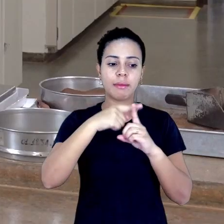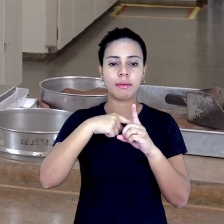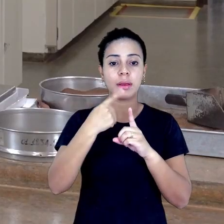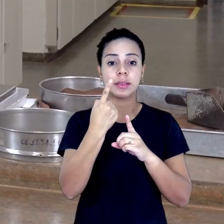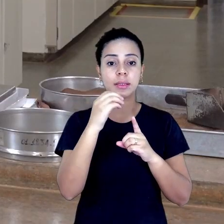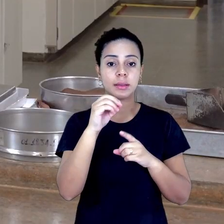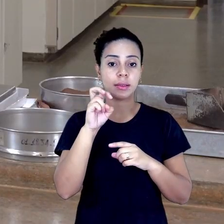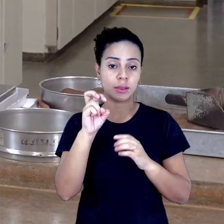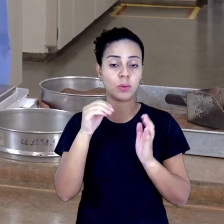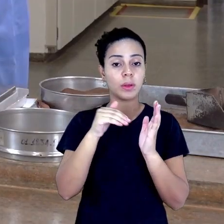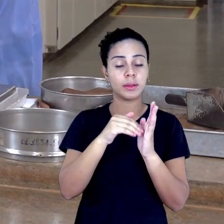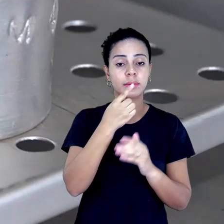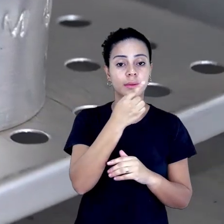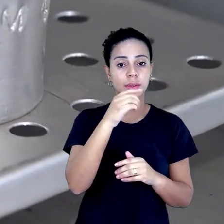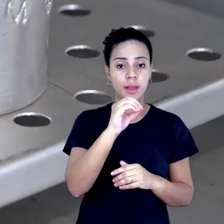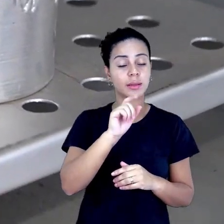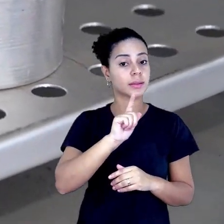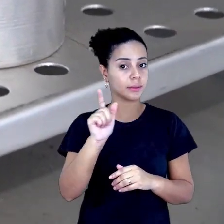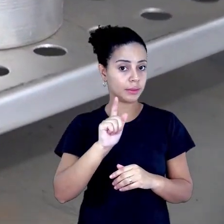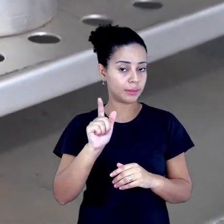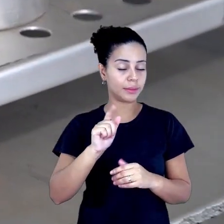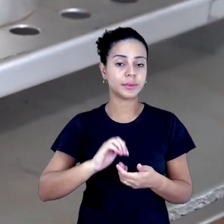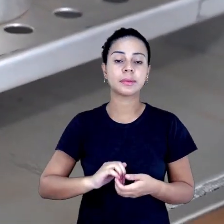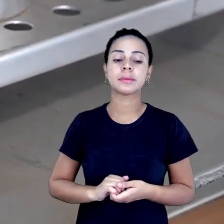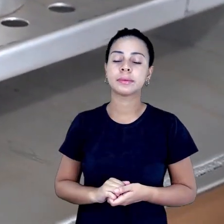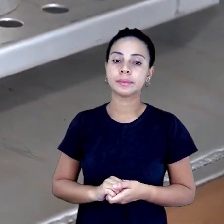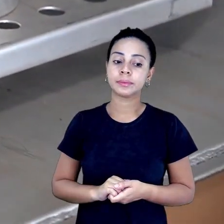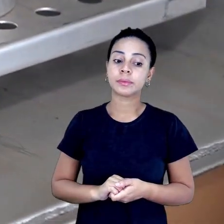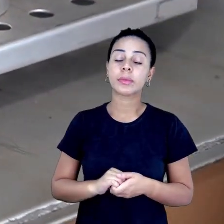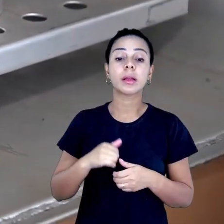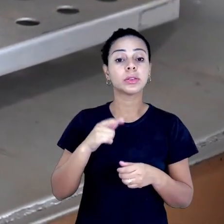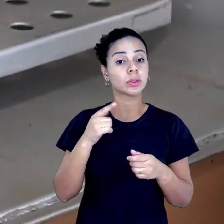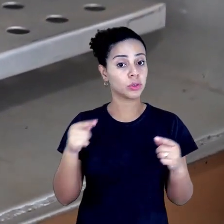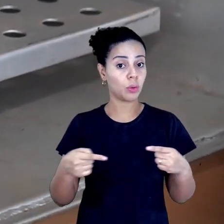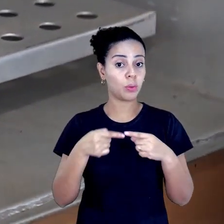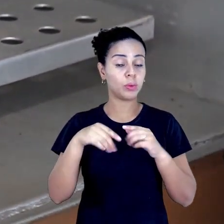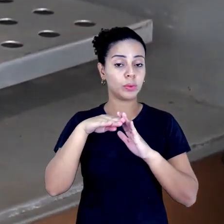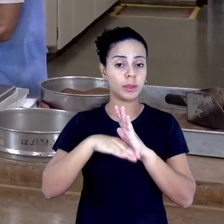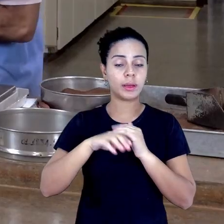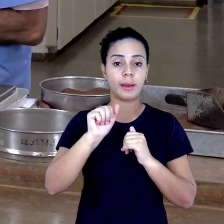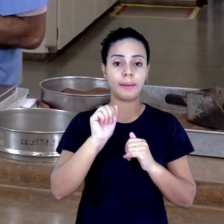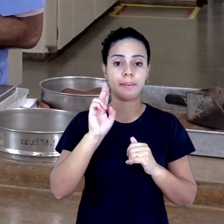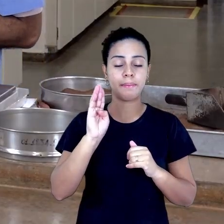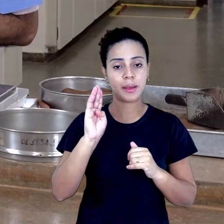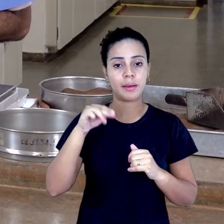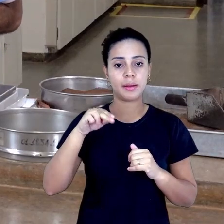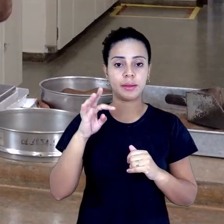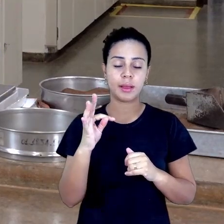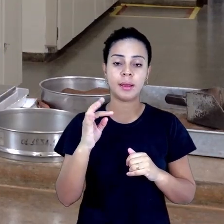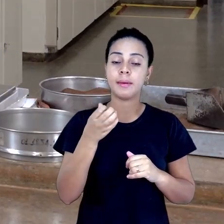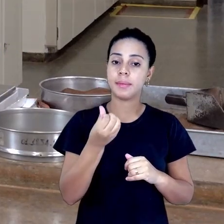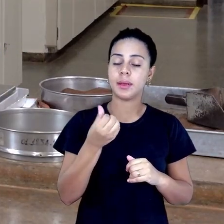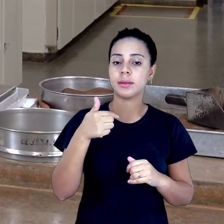graus Celsius e 110 graus Celsius, até constância de massa, de acordo com a ABNT